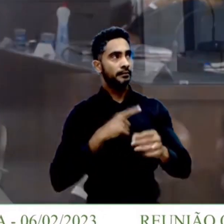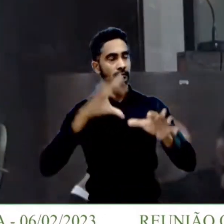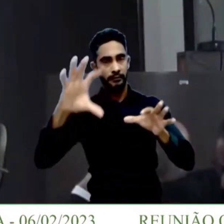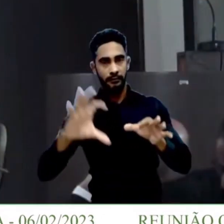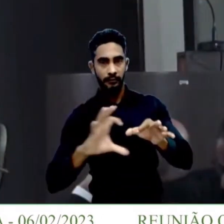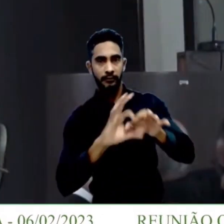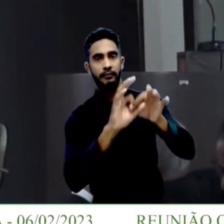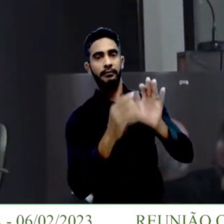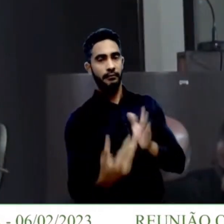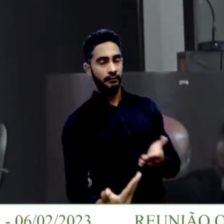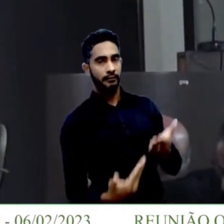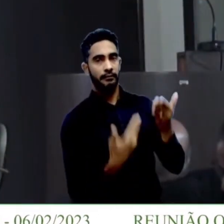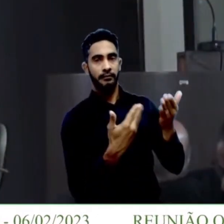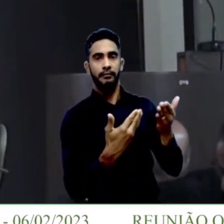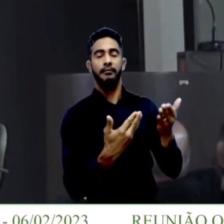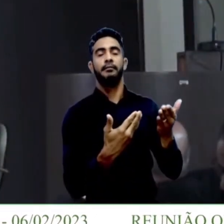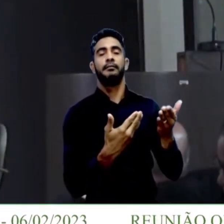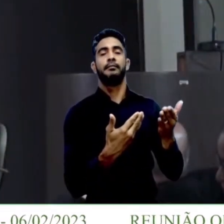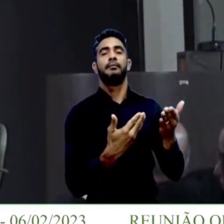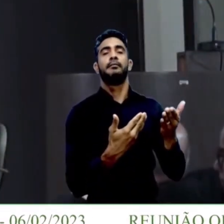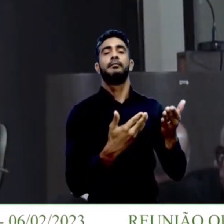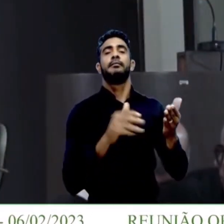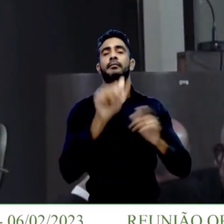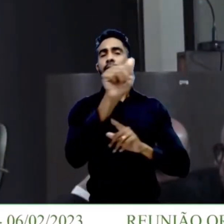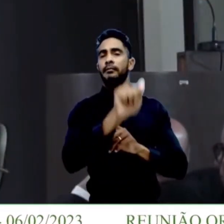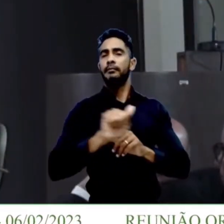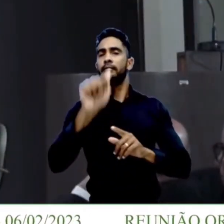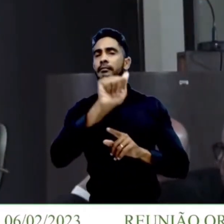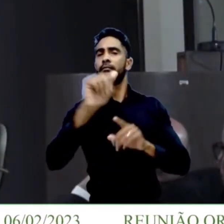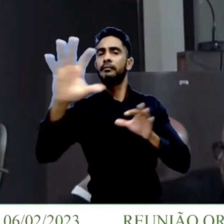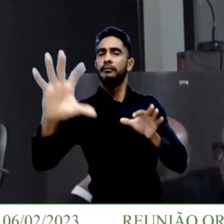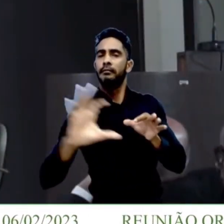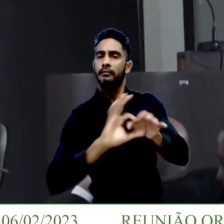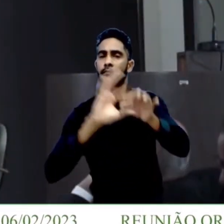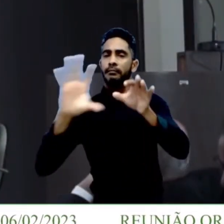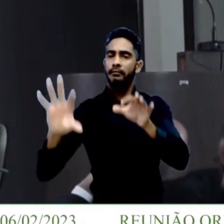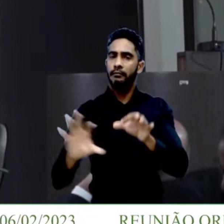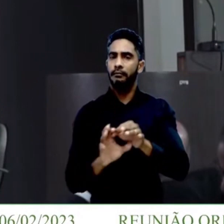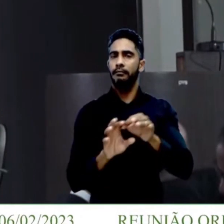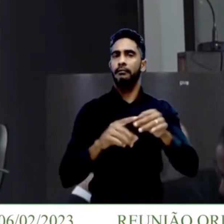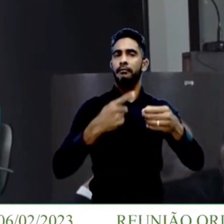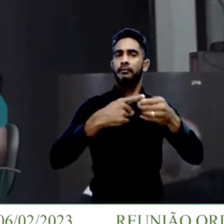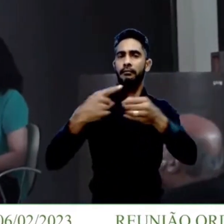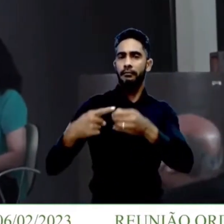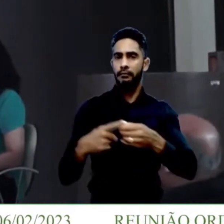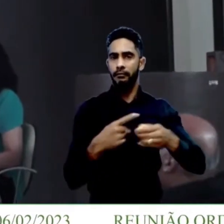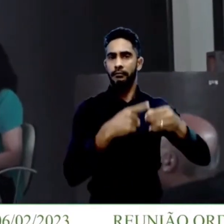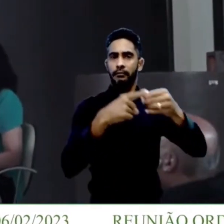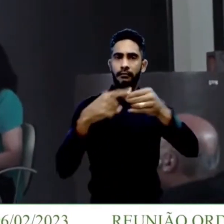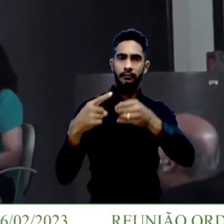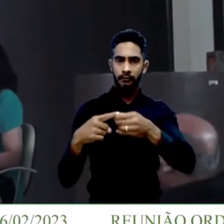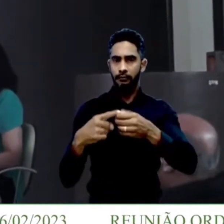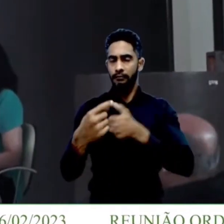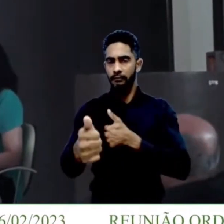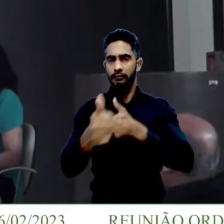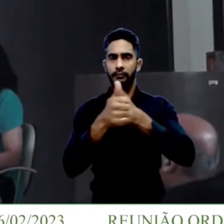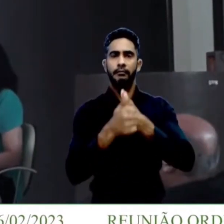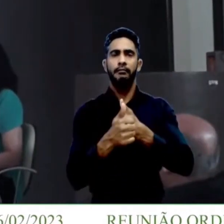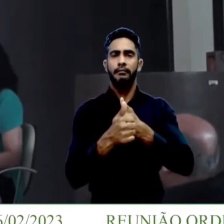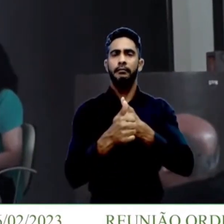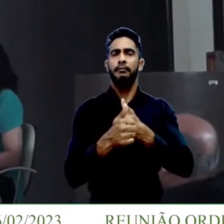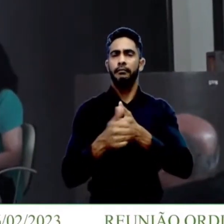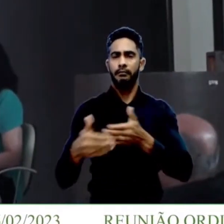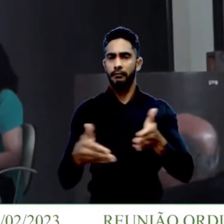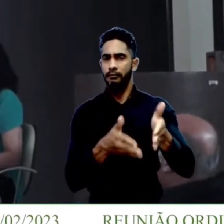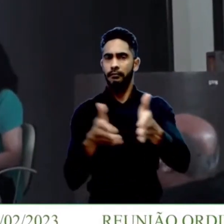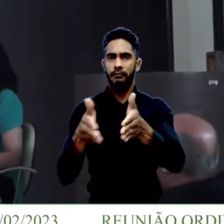associados representativos. Tem a BC2 em Jaíba, Alpim, Pirapora, a CIEG, que é a margem direita do Rio, Distrito de